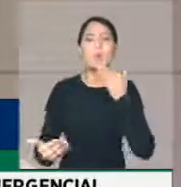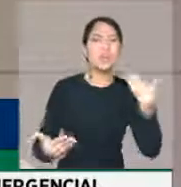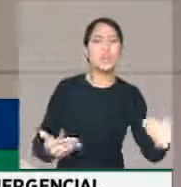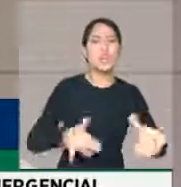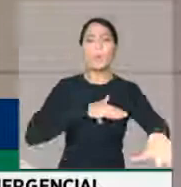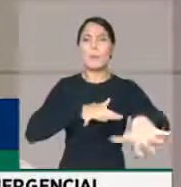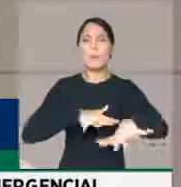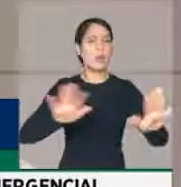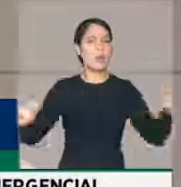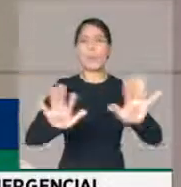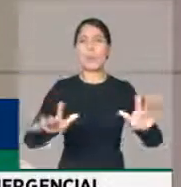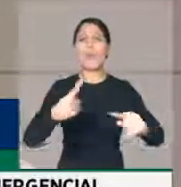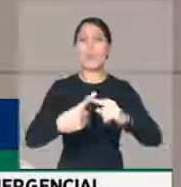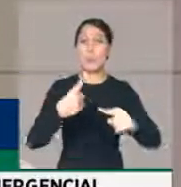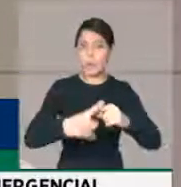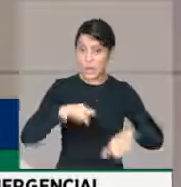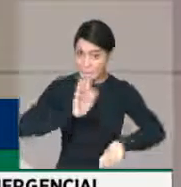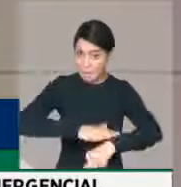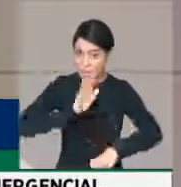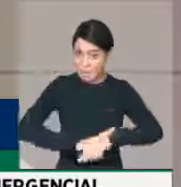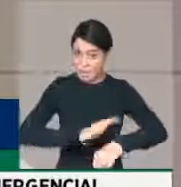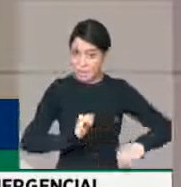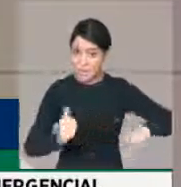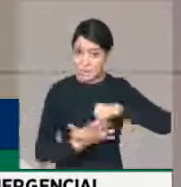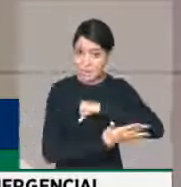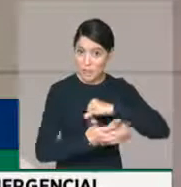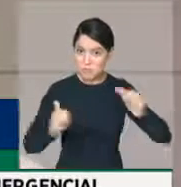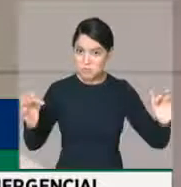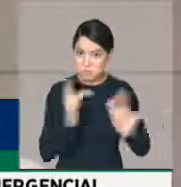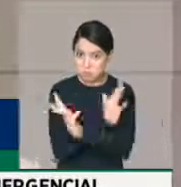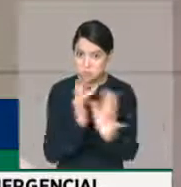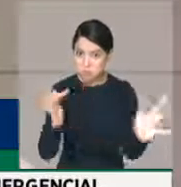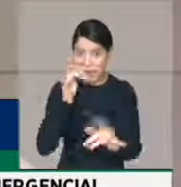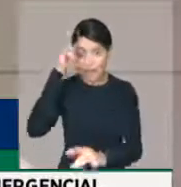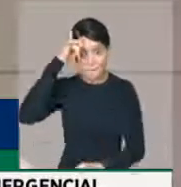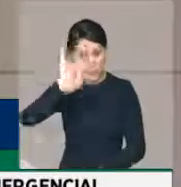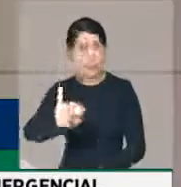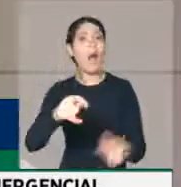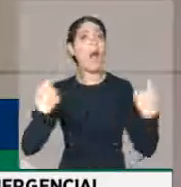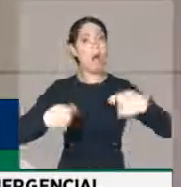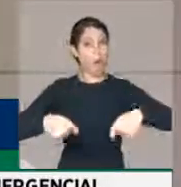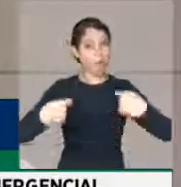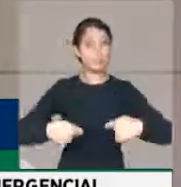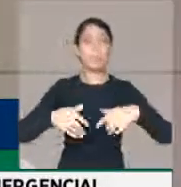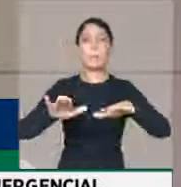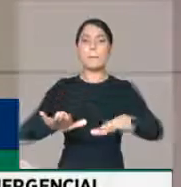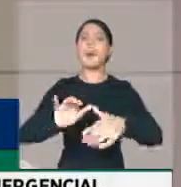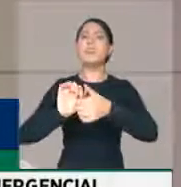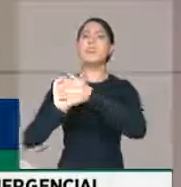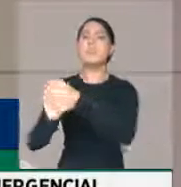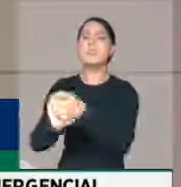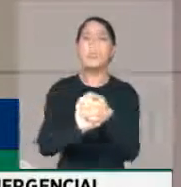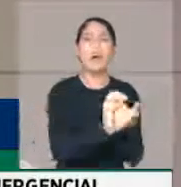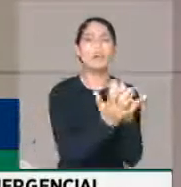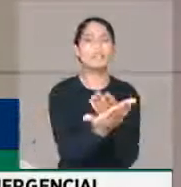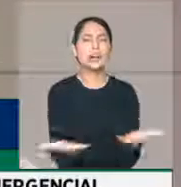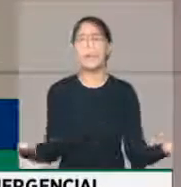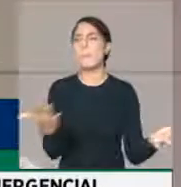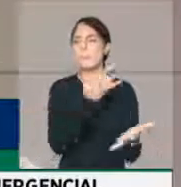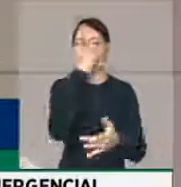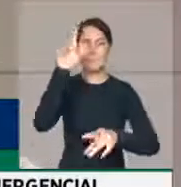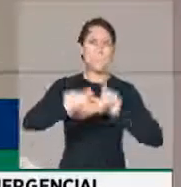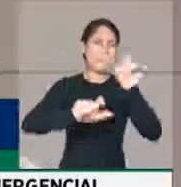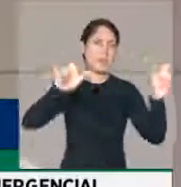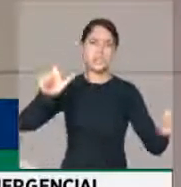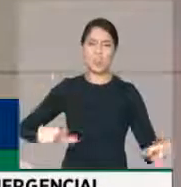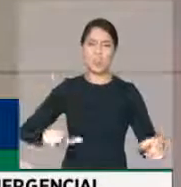diante da pandemia, o mais correto é evitar aglomerações. Saudamos, no entanto, aqueles que entendem